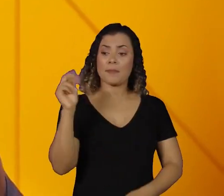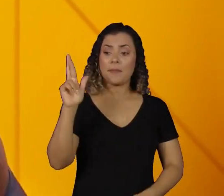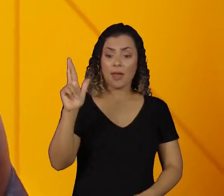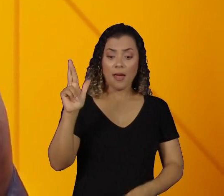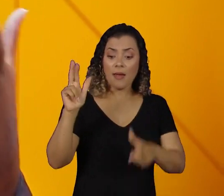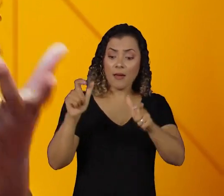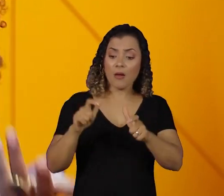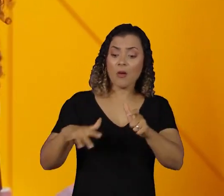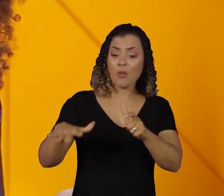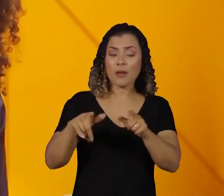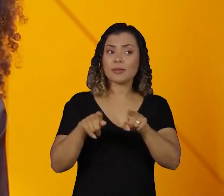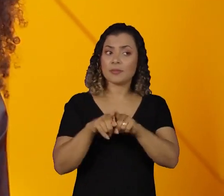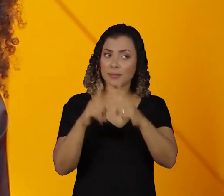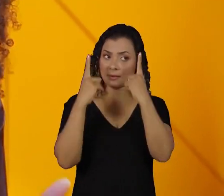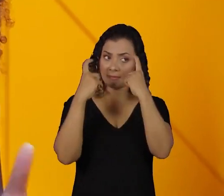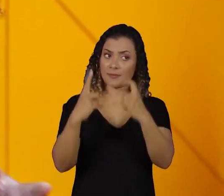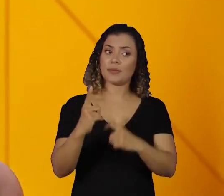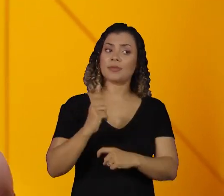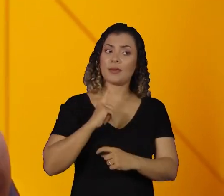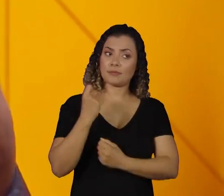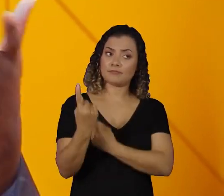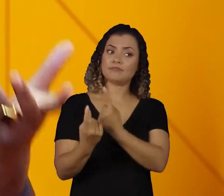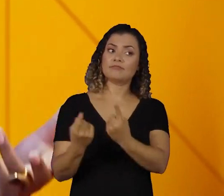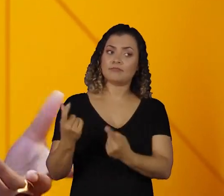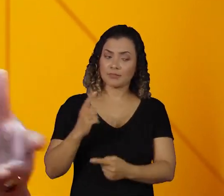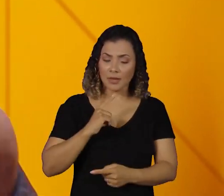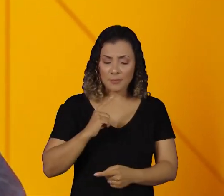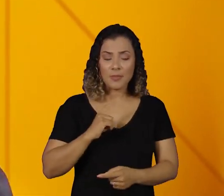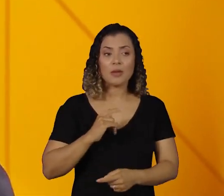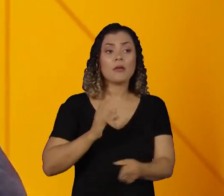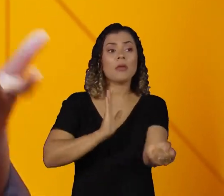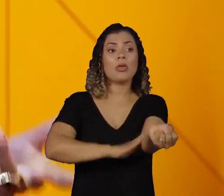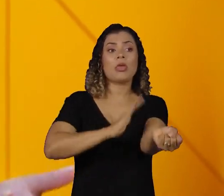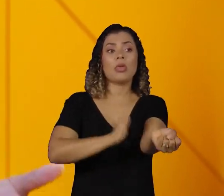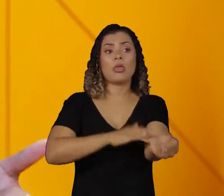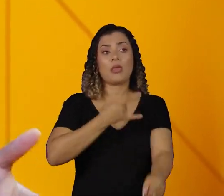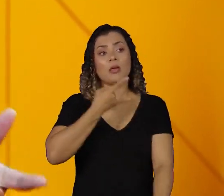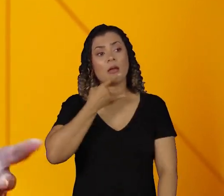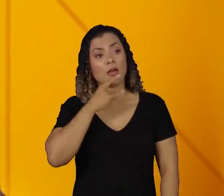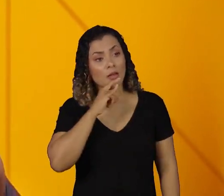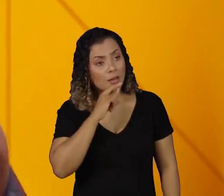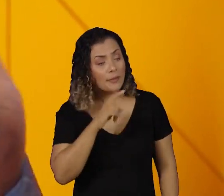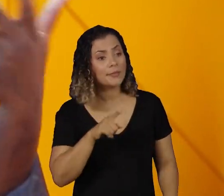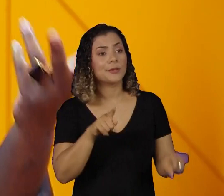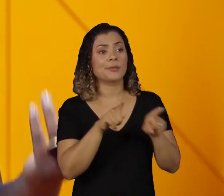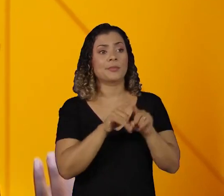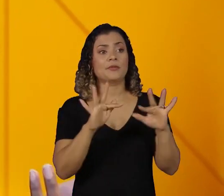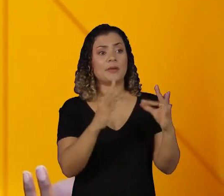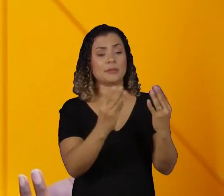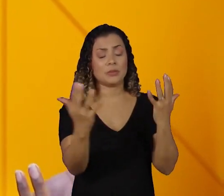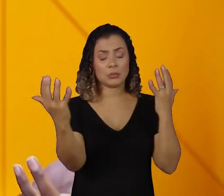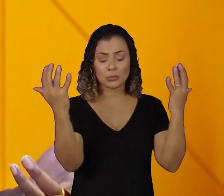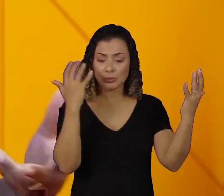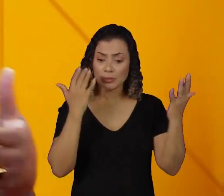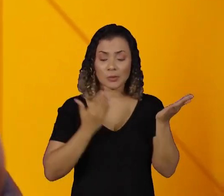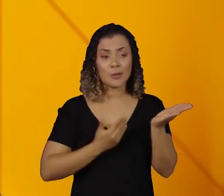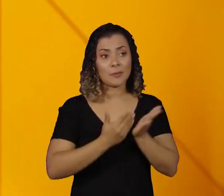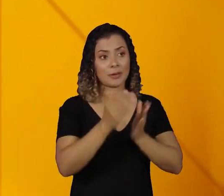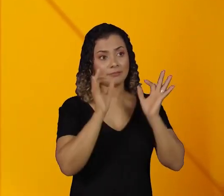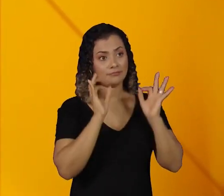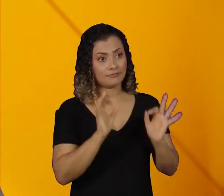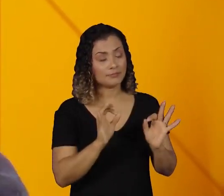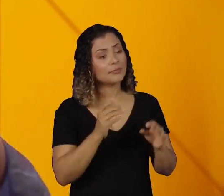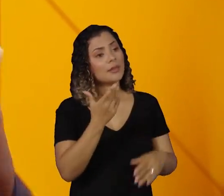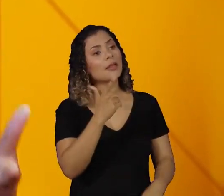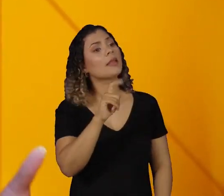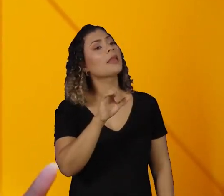lugar onde algumas violências acontecem. Muitas. Onde o alcoolismo, que assola muitas das nossas famílias, se inicia. Leandro,